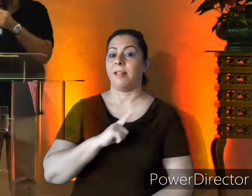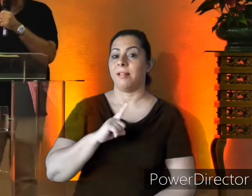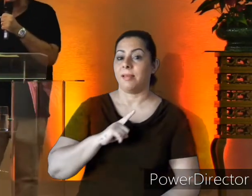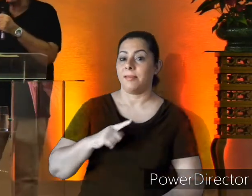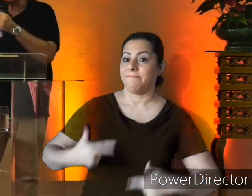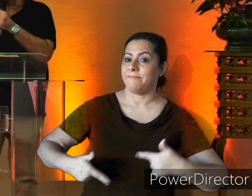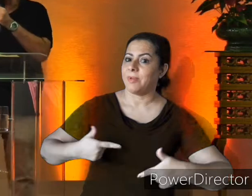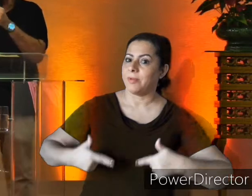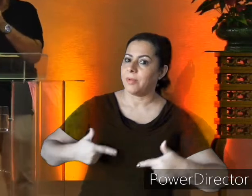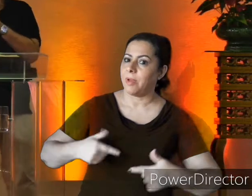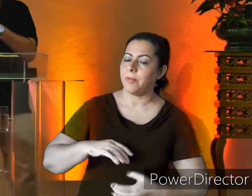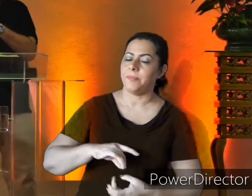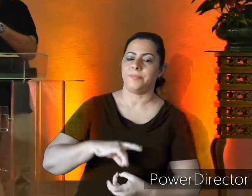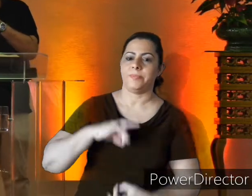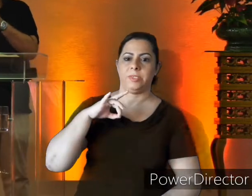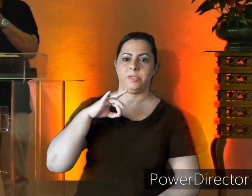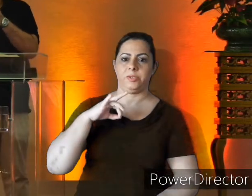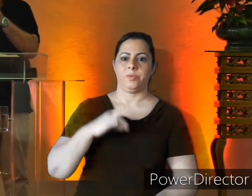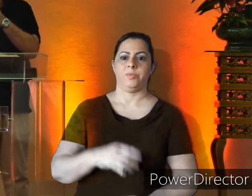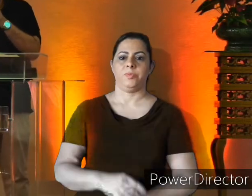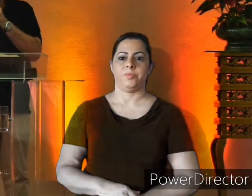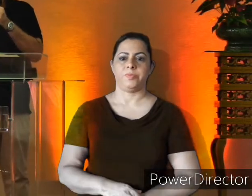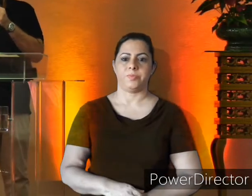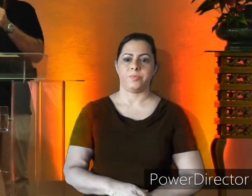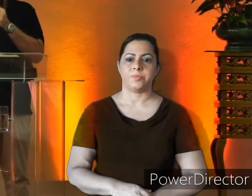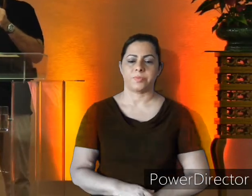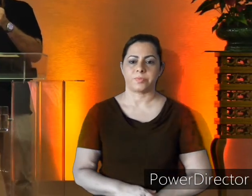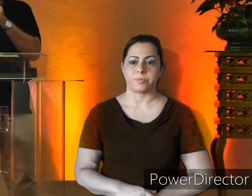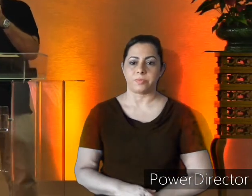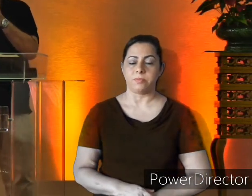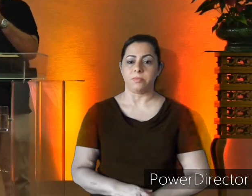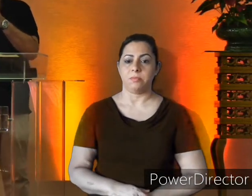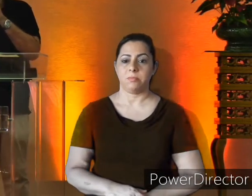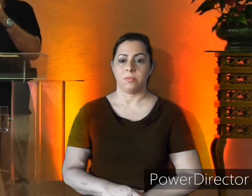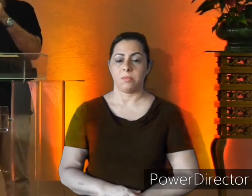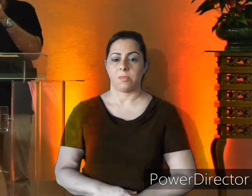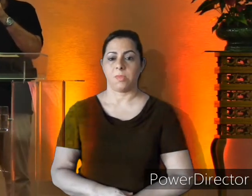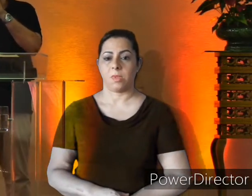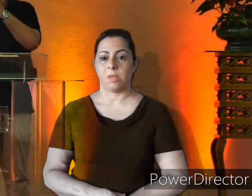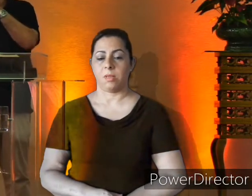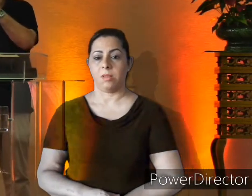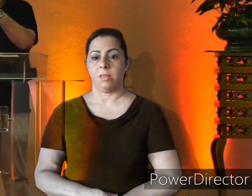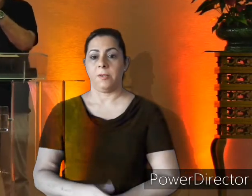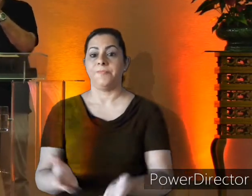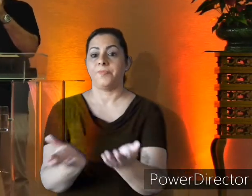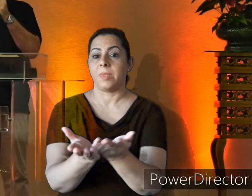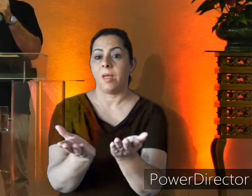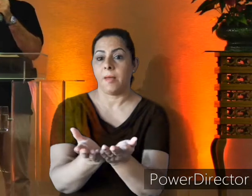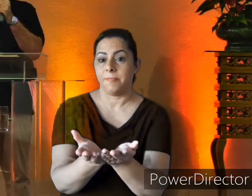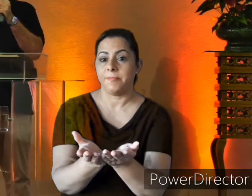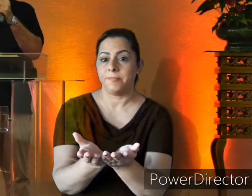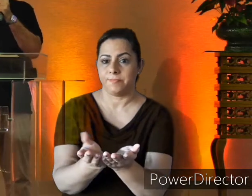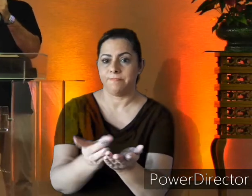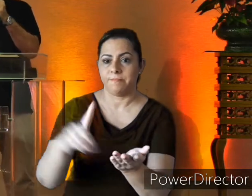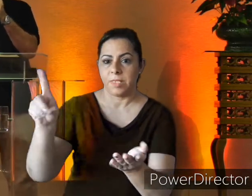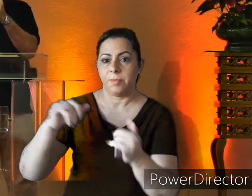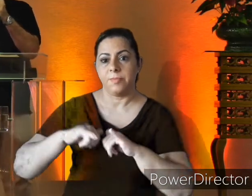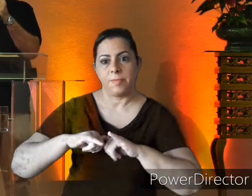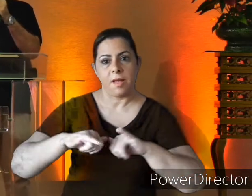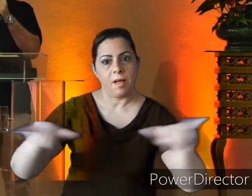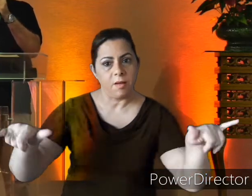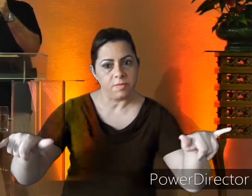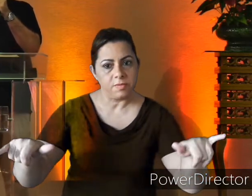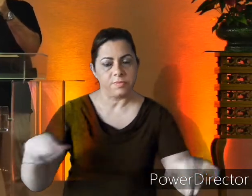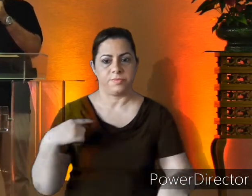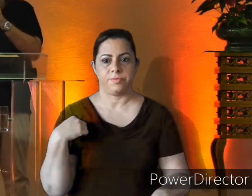Existe uma guerra espiritual. E nós não podemos dar de ombros, não podemos fechar os olhos